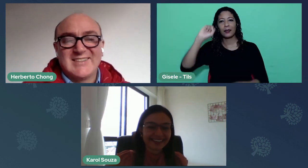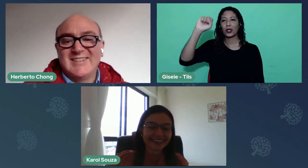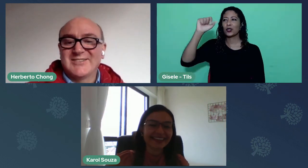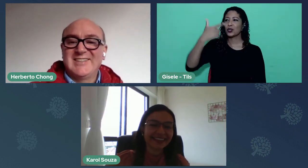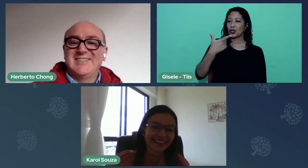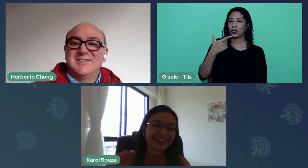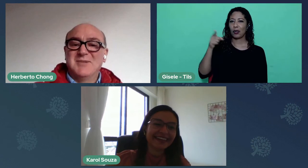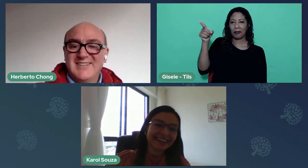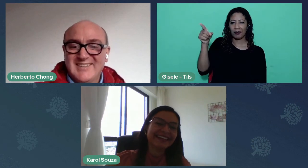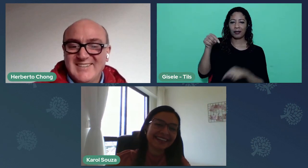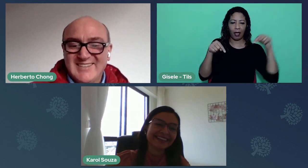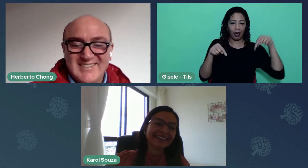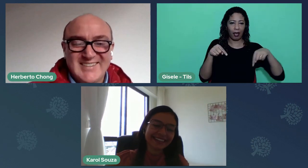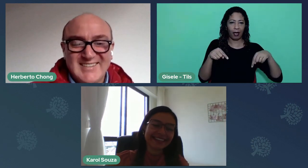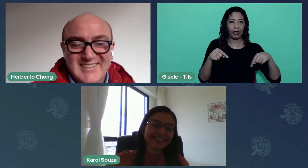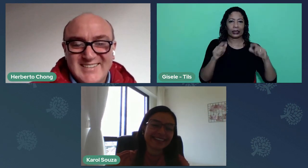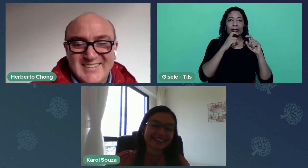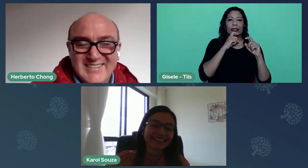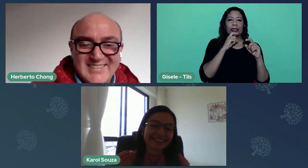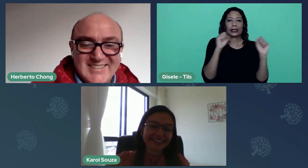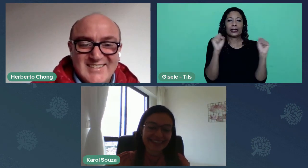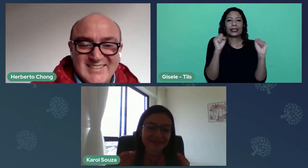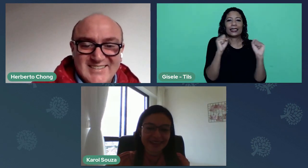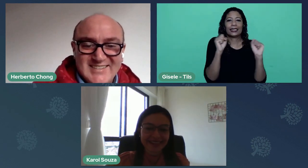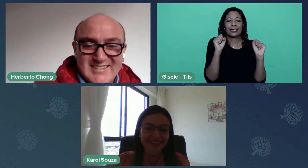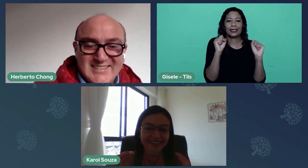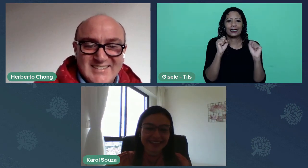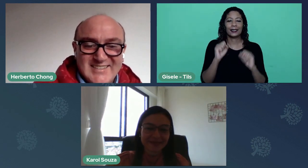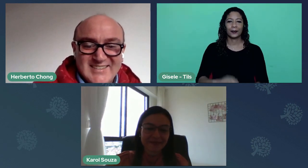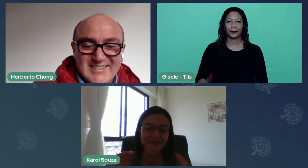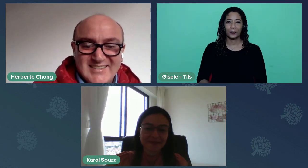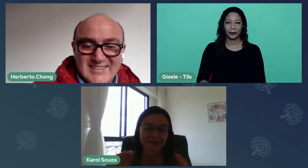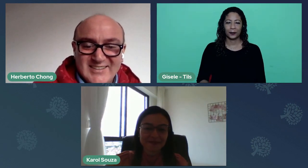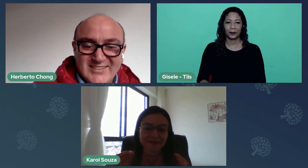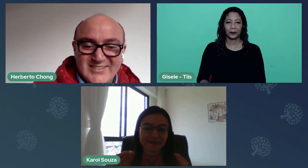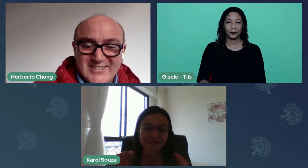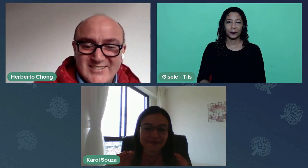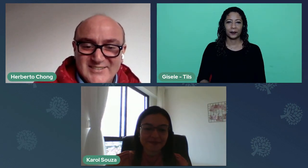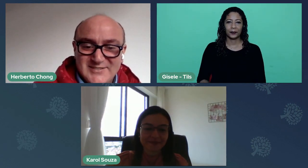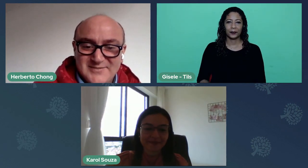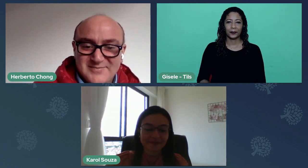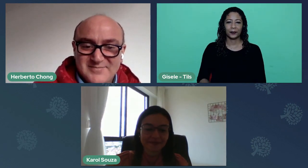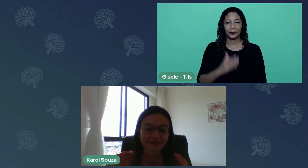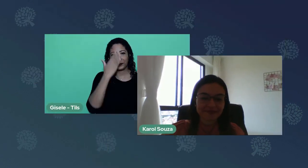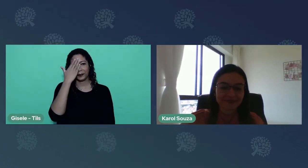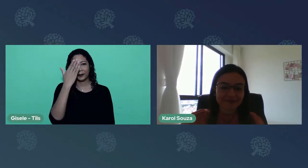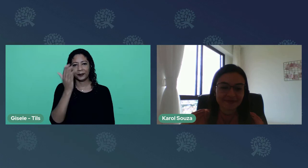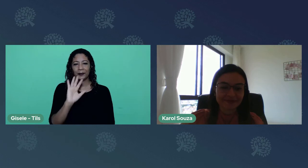gelado aqui em Curitiba. Até mais. Até logo.